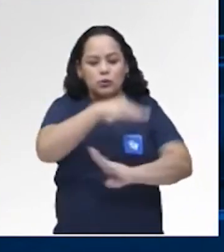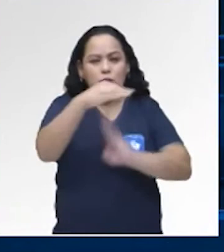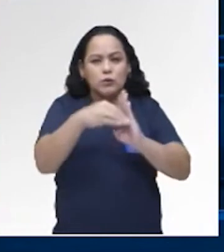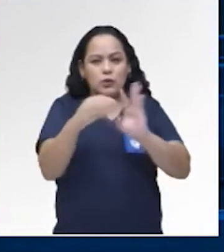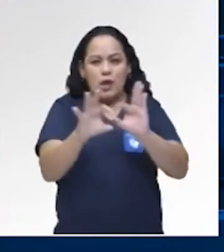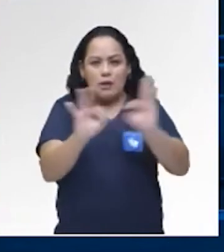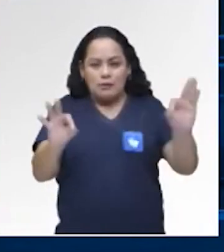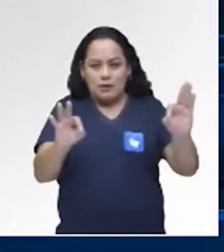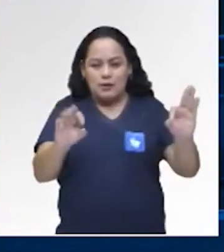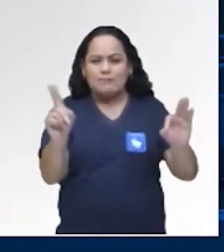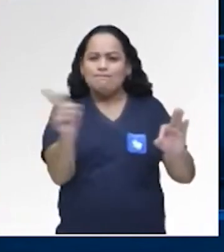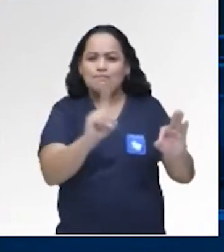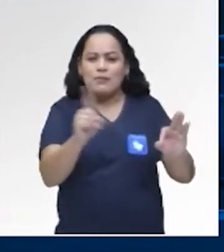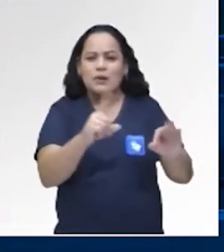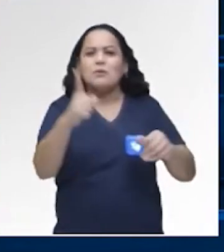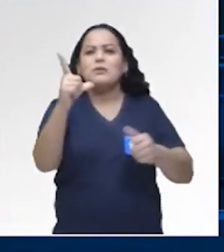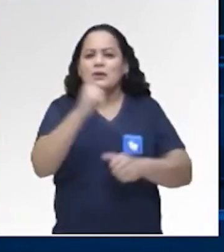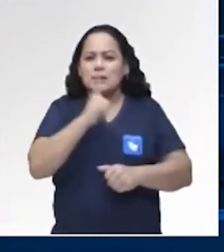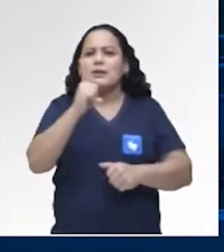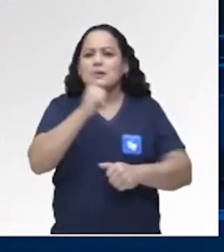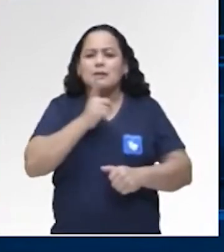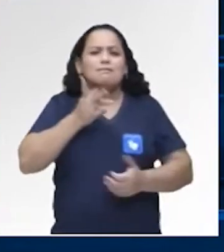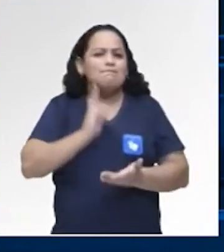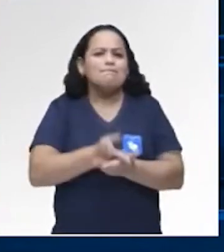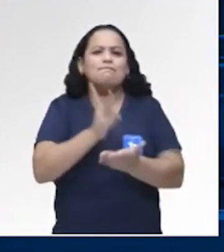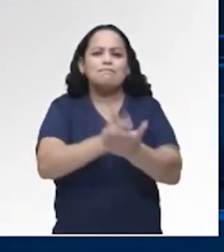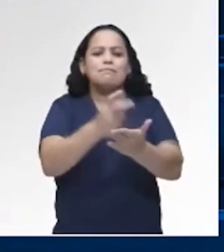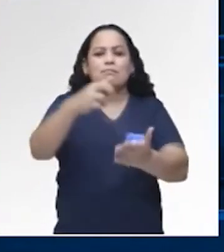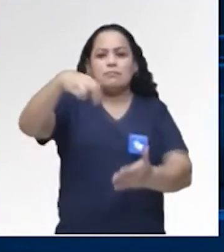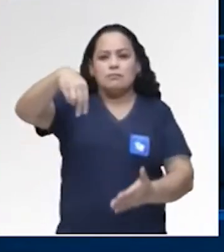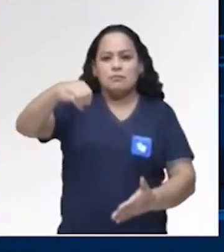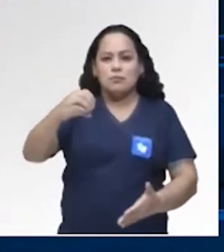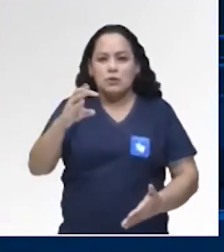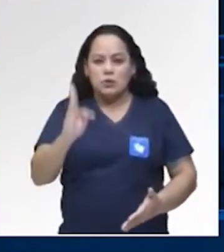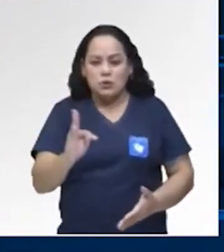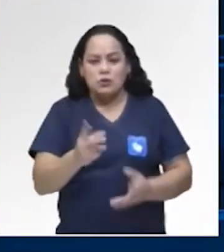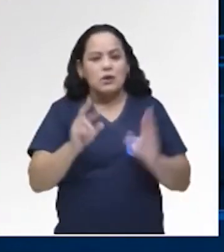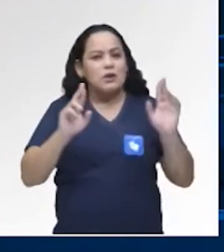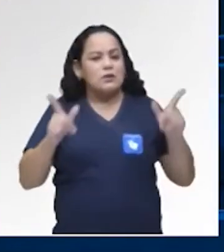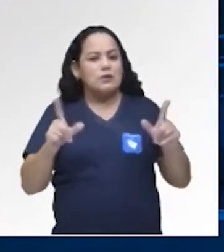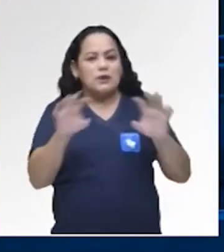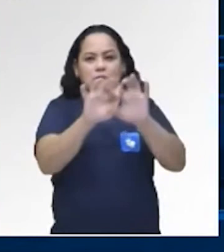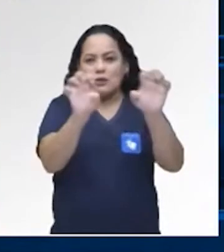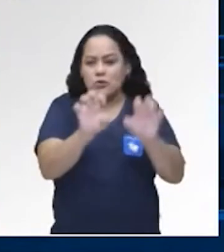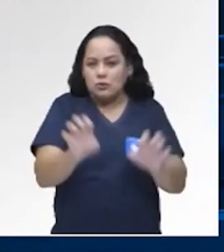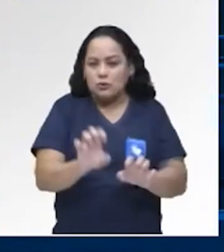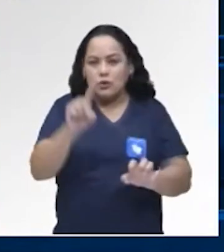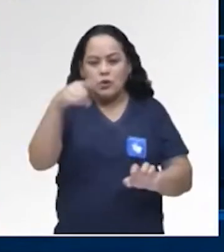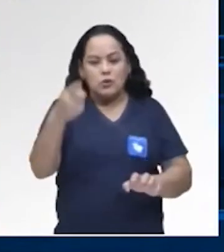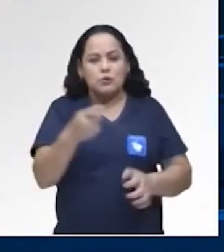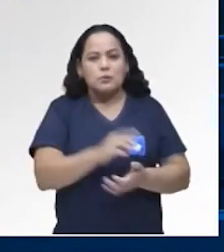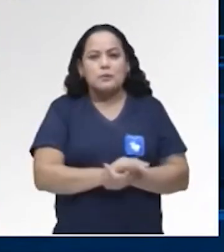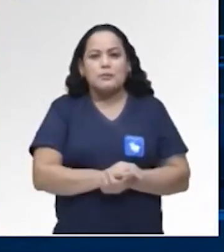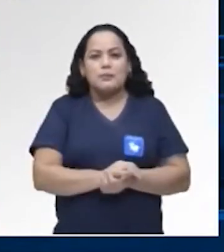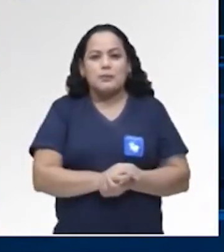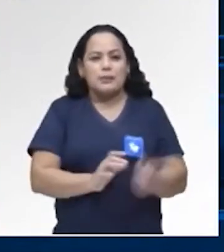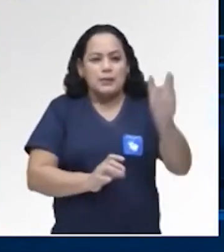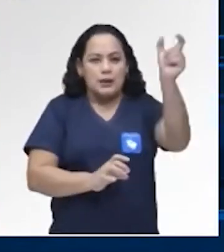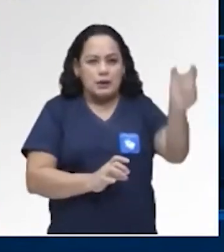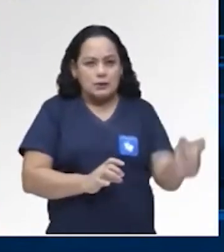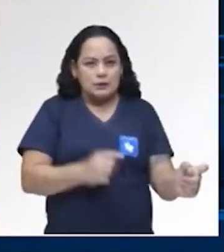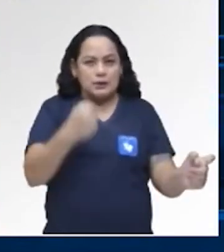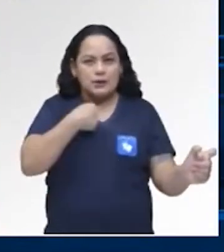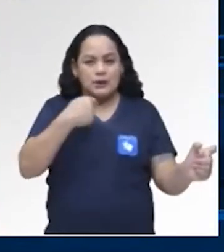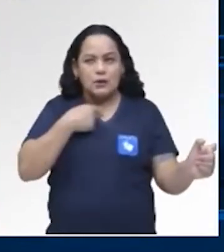negativa vai ter a presença do not. Com a estrutura be going to não é diferente. Então eu tenho o sujeito, que é de quem eu falo,